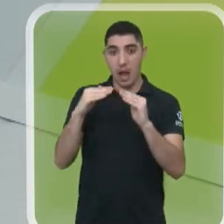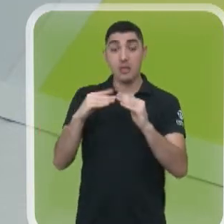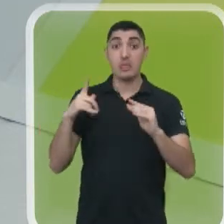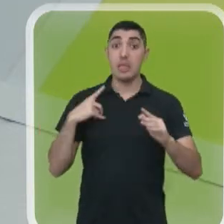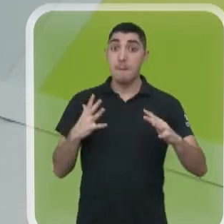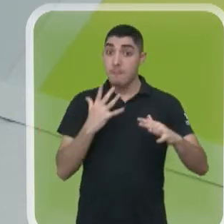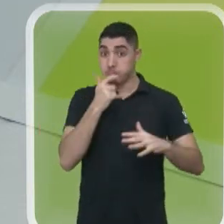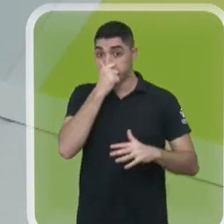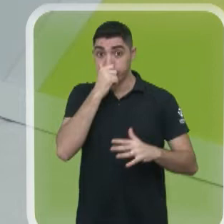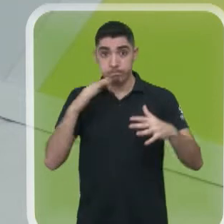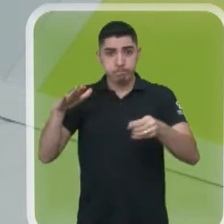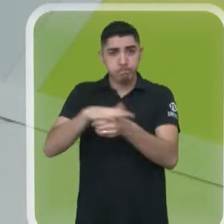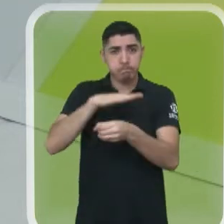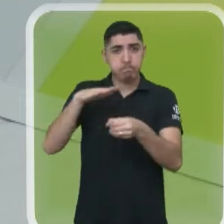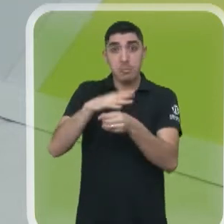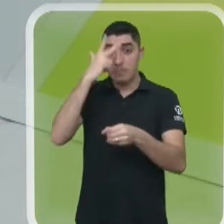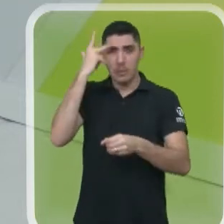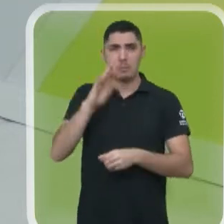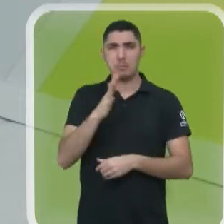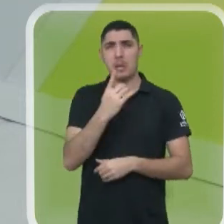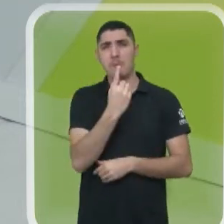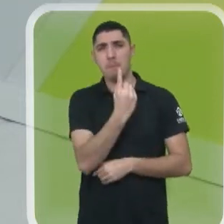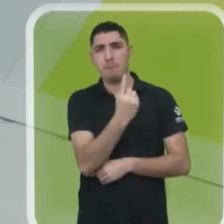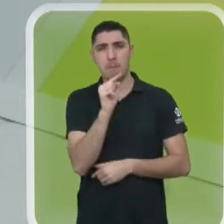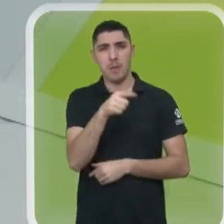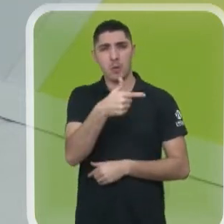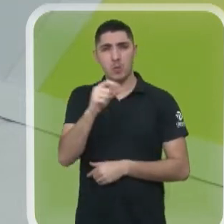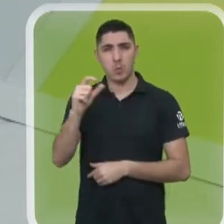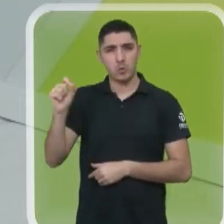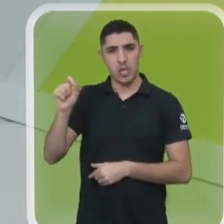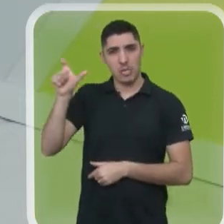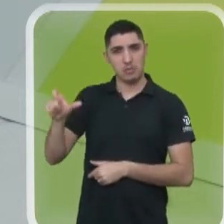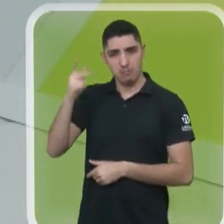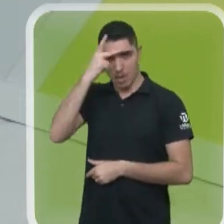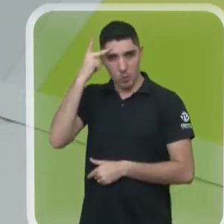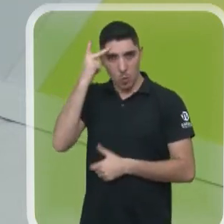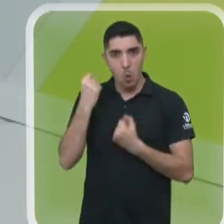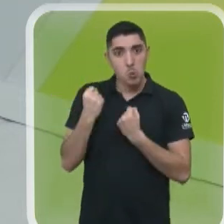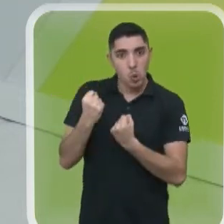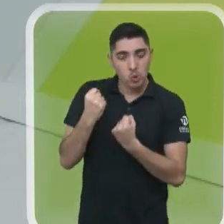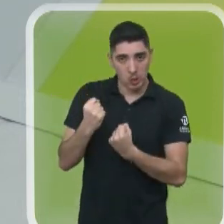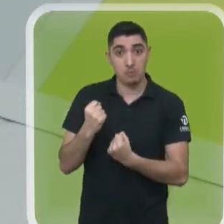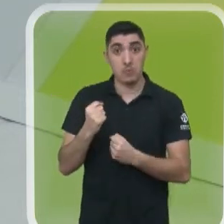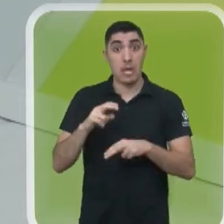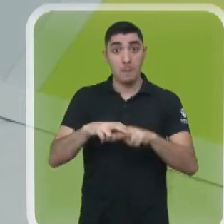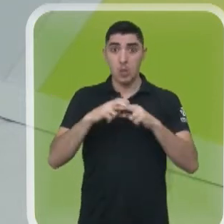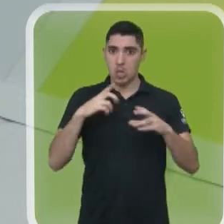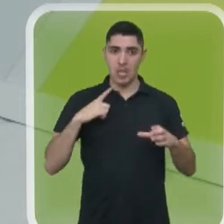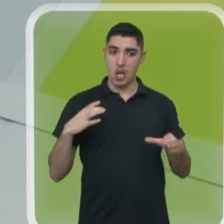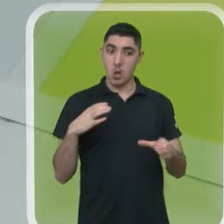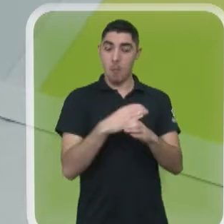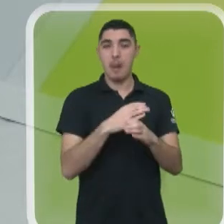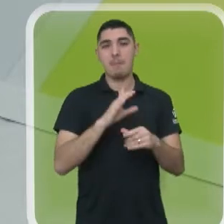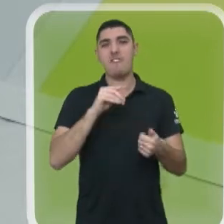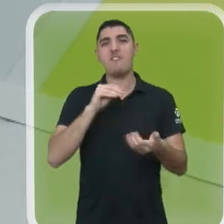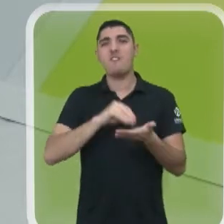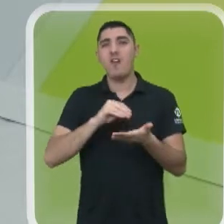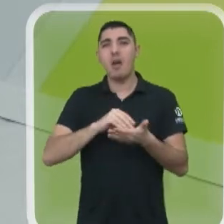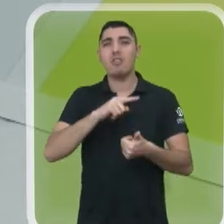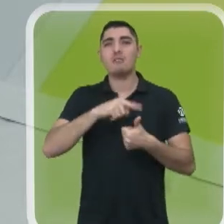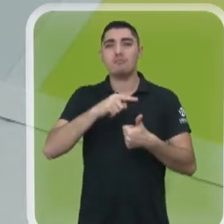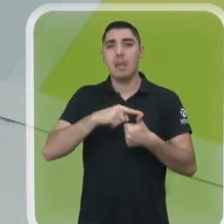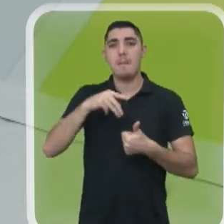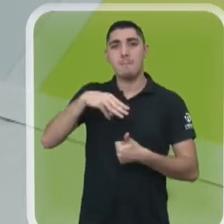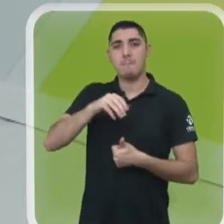público cerca de 1.200 torcedores e olha mesmo com o time incompleto sem a presença do oposto cubano o Michael